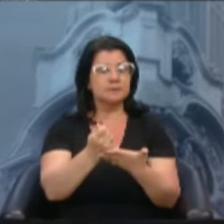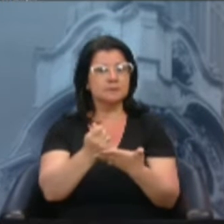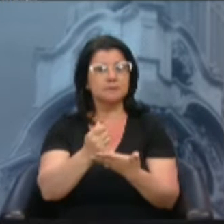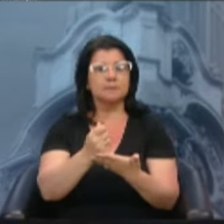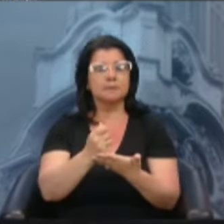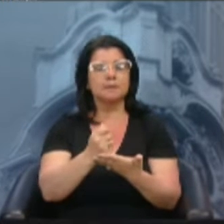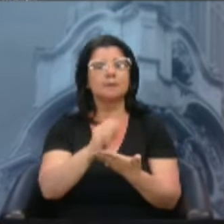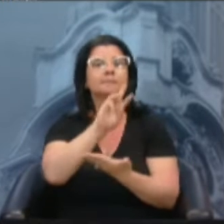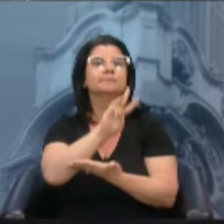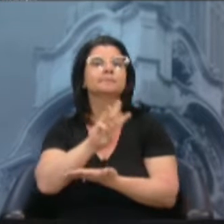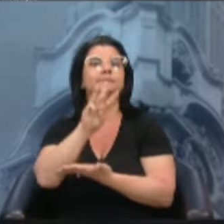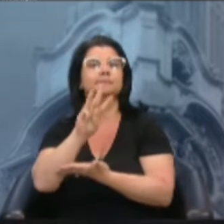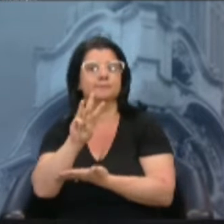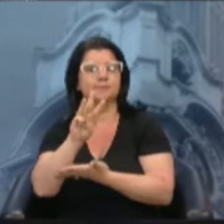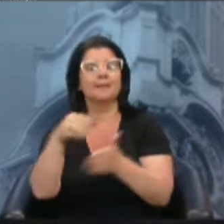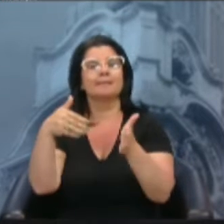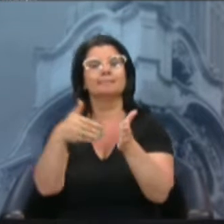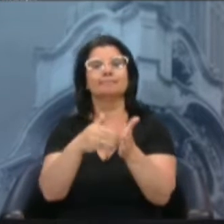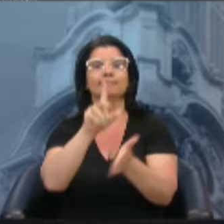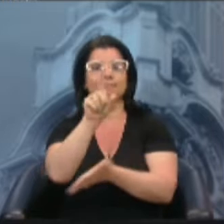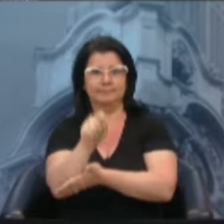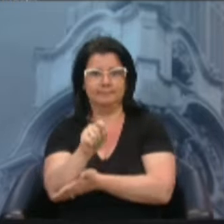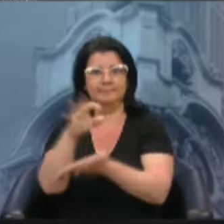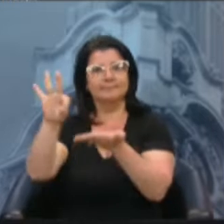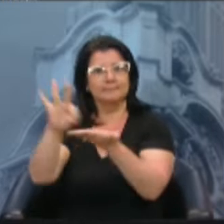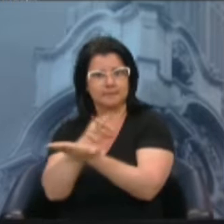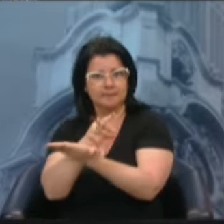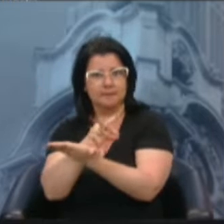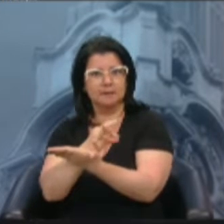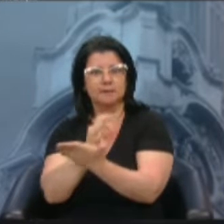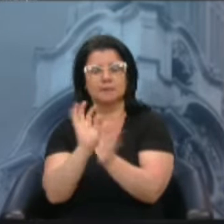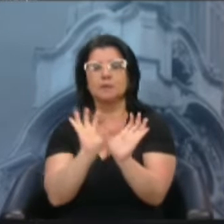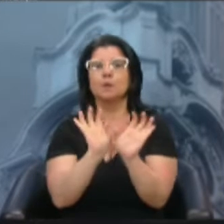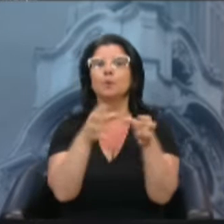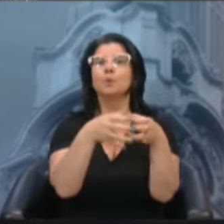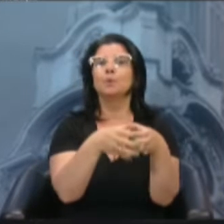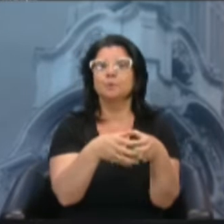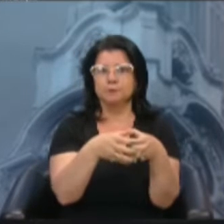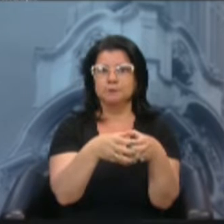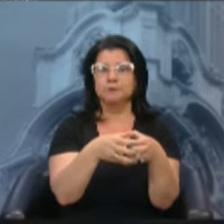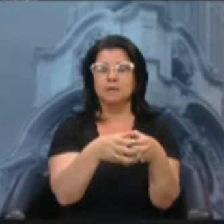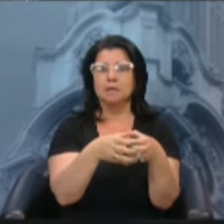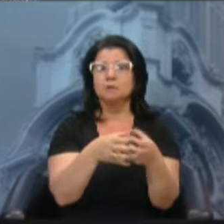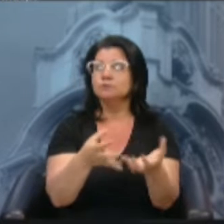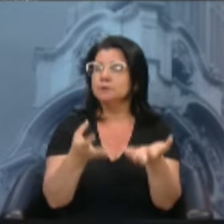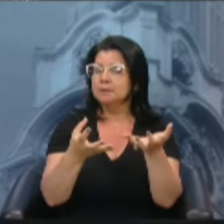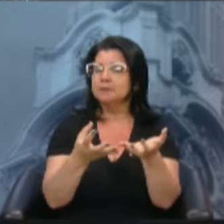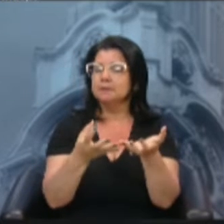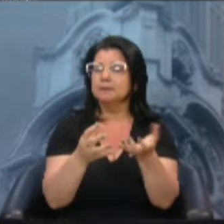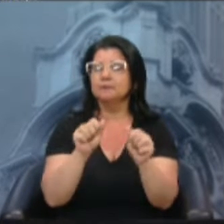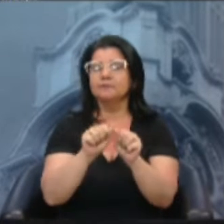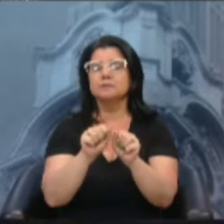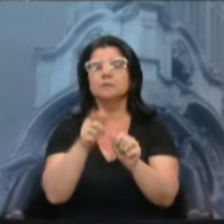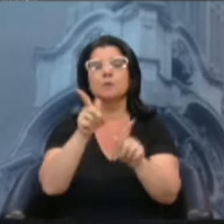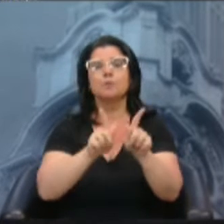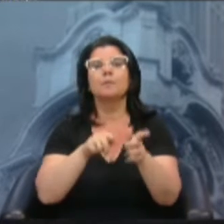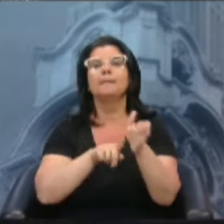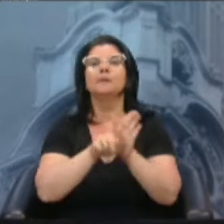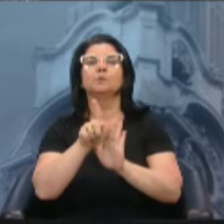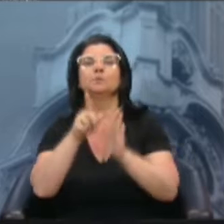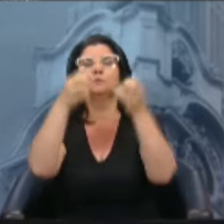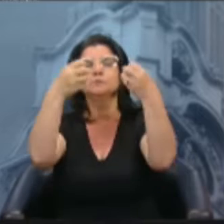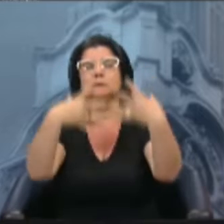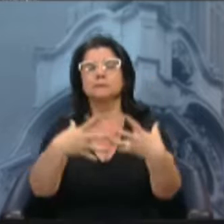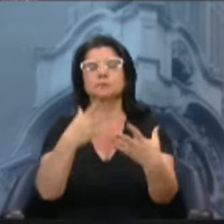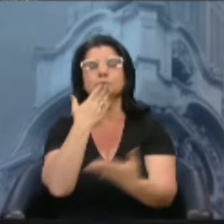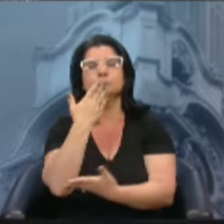do Zoom, até 10 inscrições da comunidade que desejem eventualmente fazer um pronunciamento. Pediríamos apenas que,